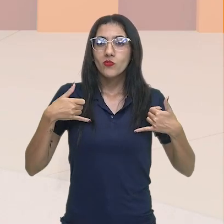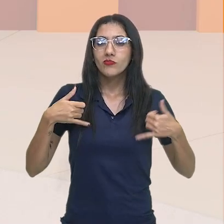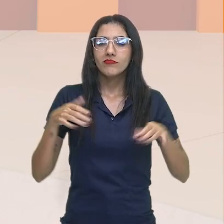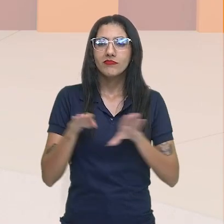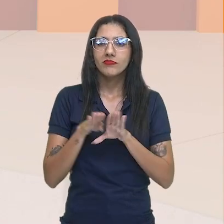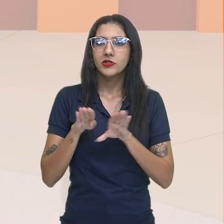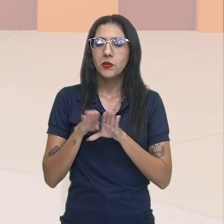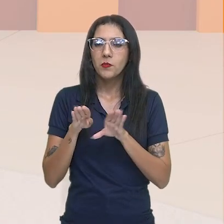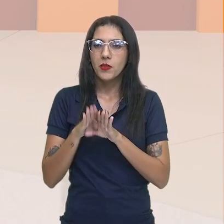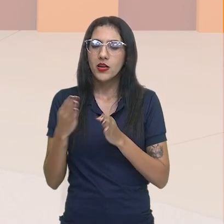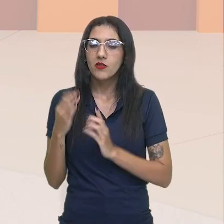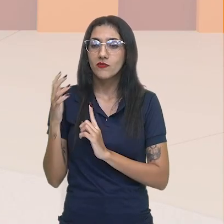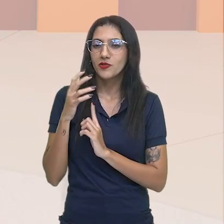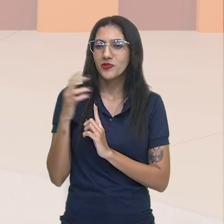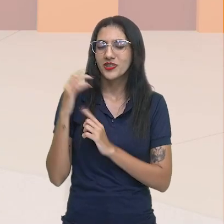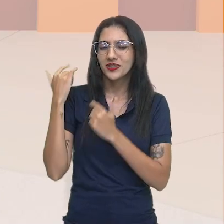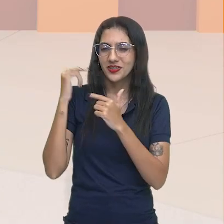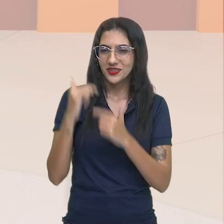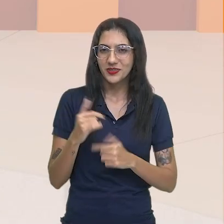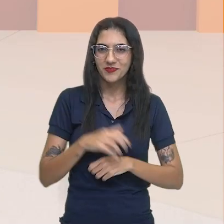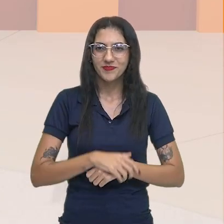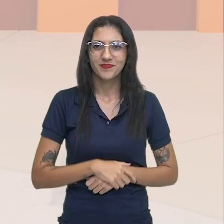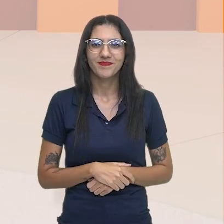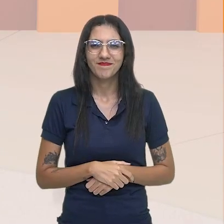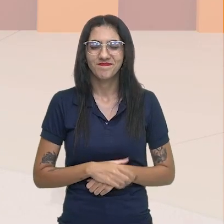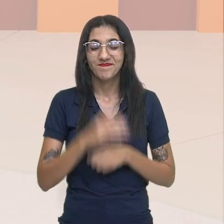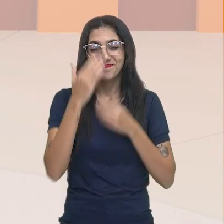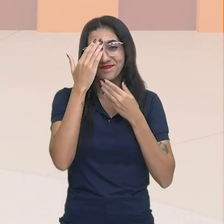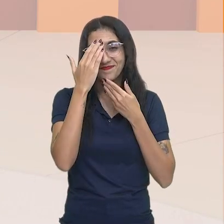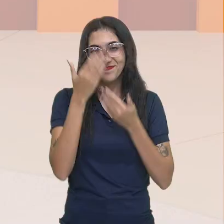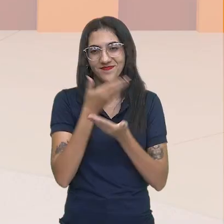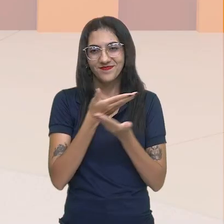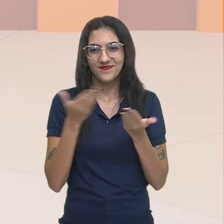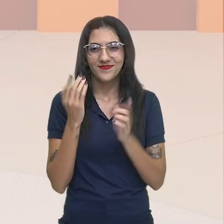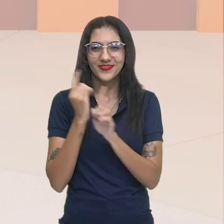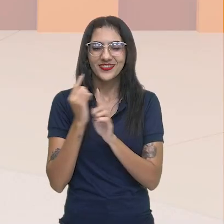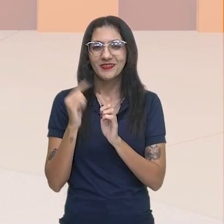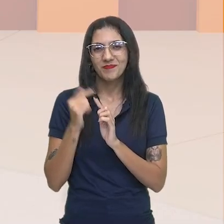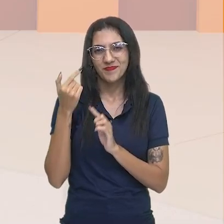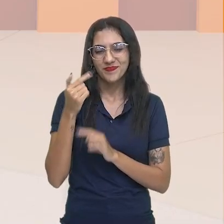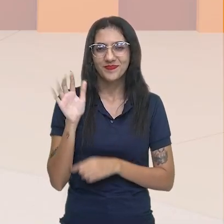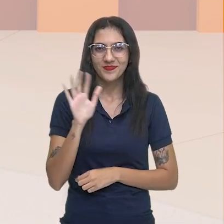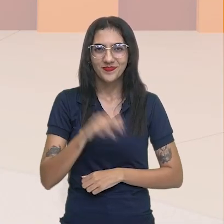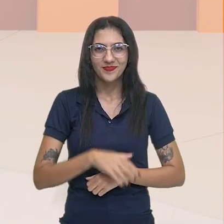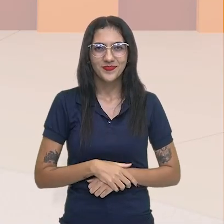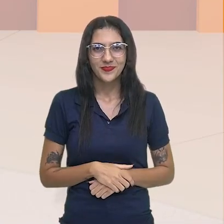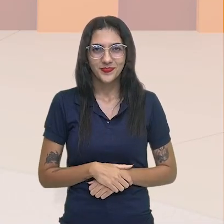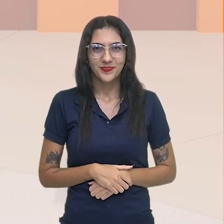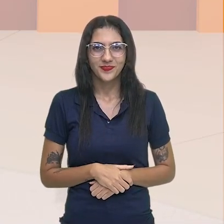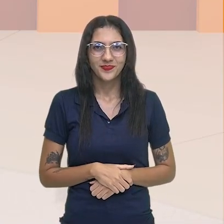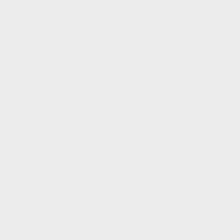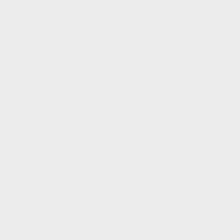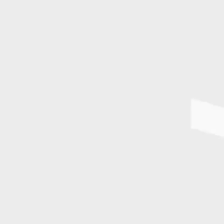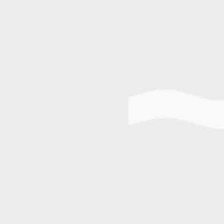raízes culturais. Muito obrigado pela presença de todos e nos vemos nas próximas aulas.